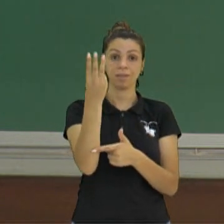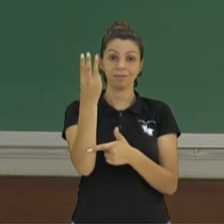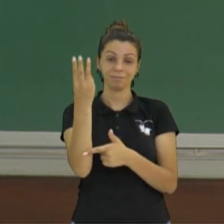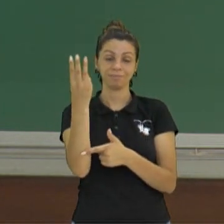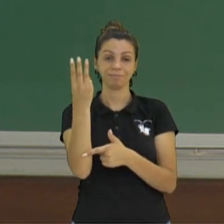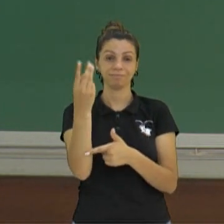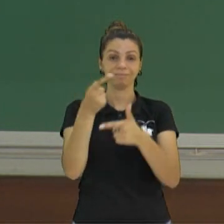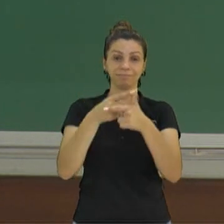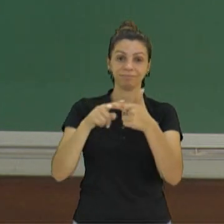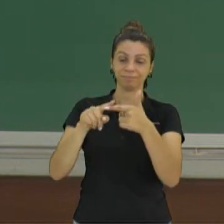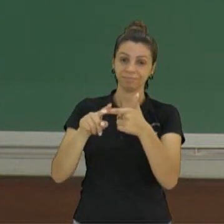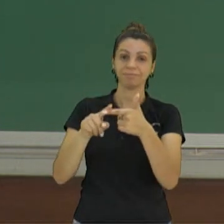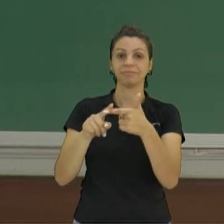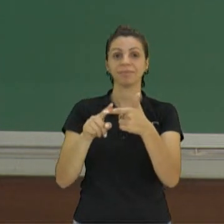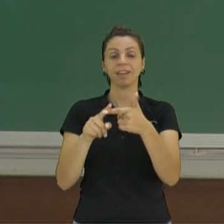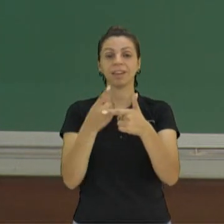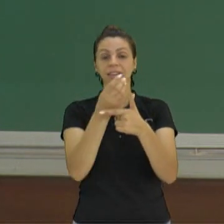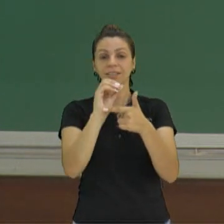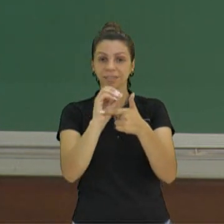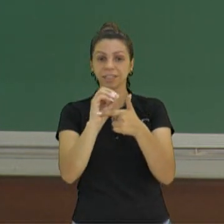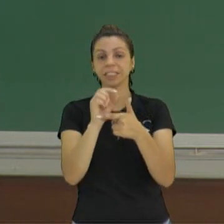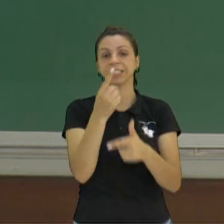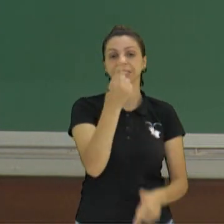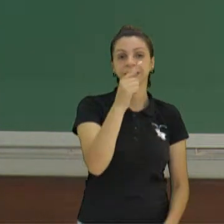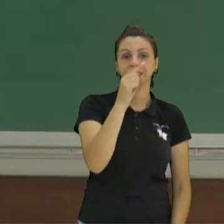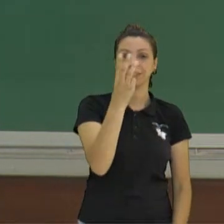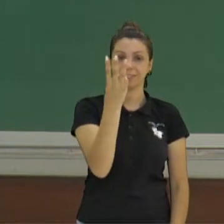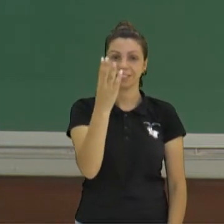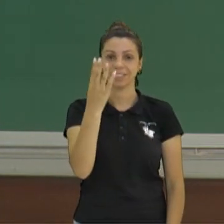vez, 14,3. Por 10 mais uma vez,